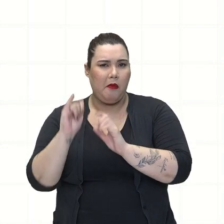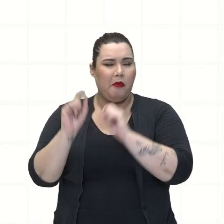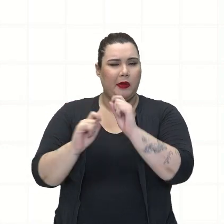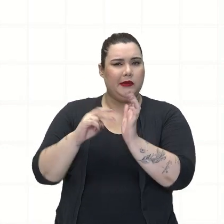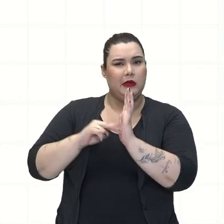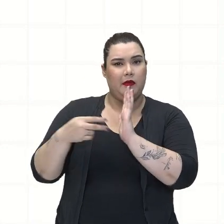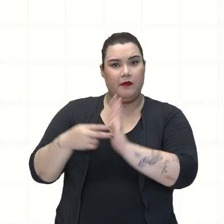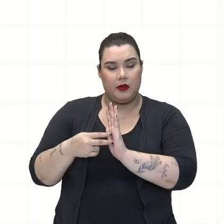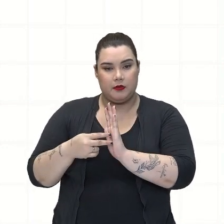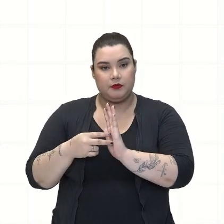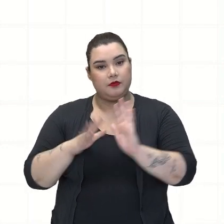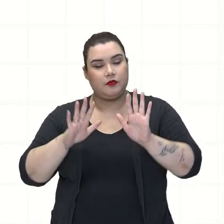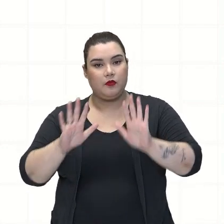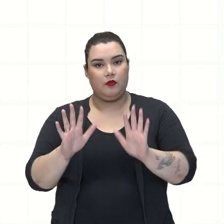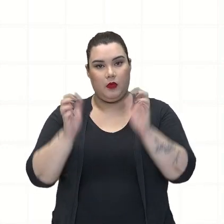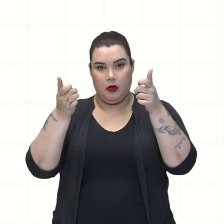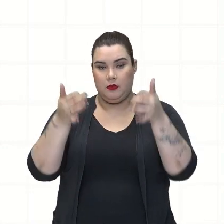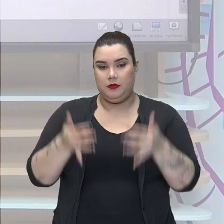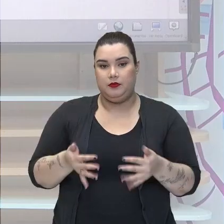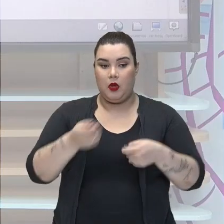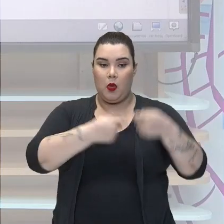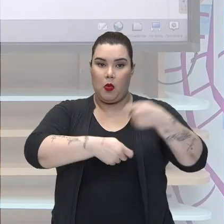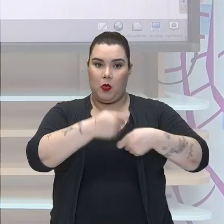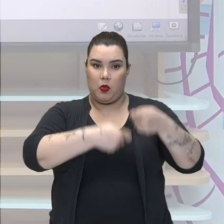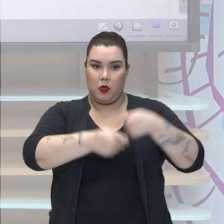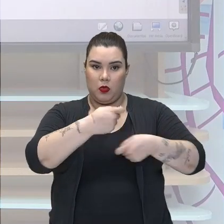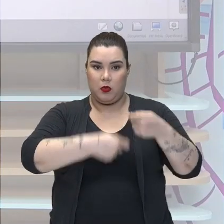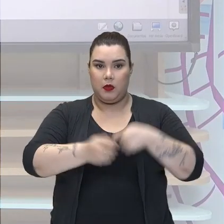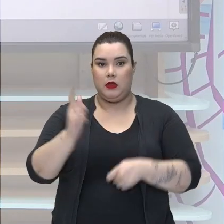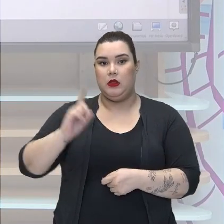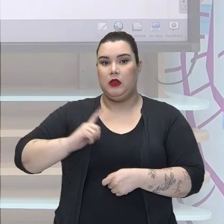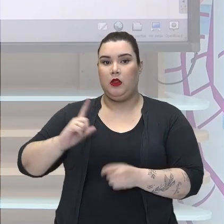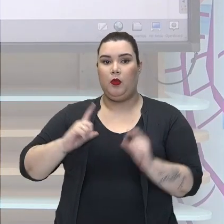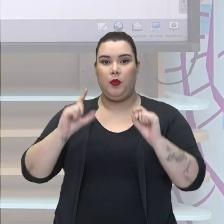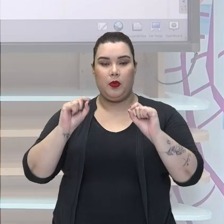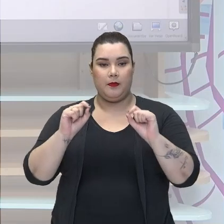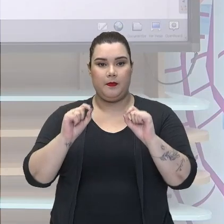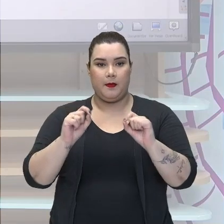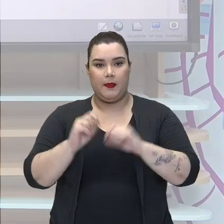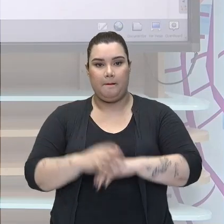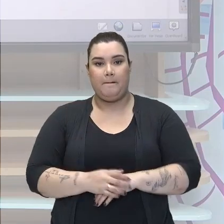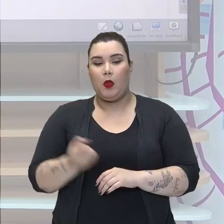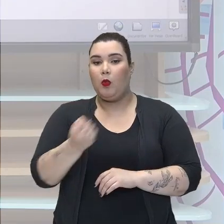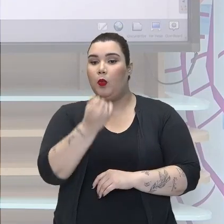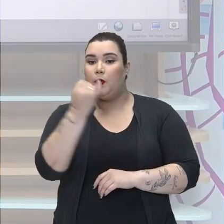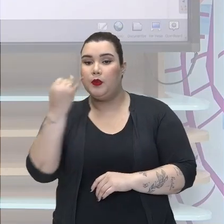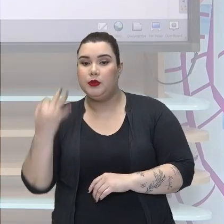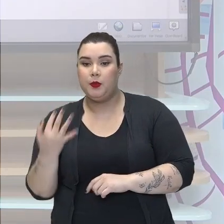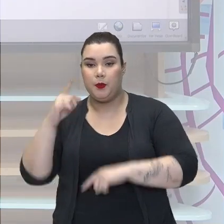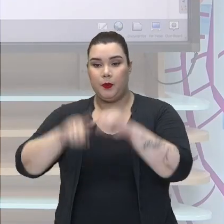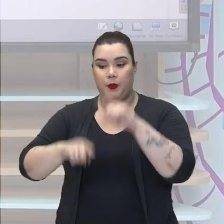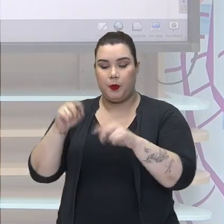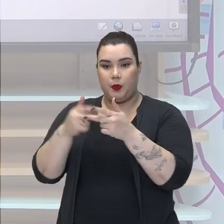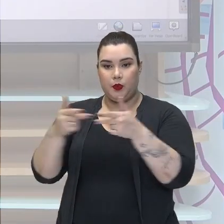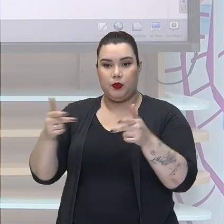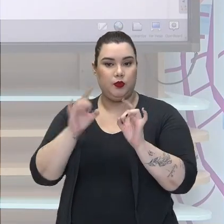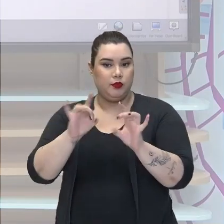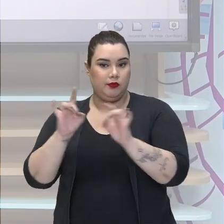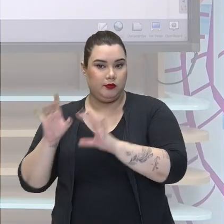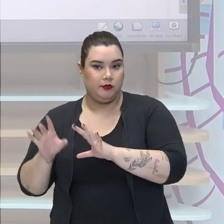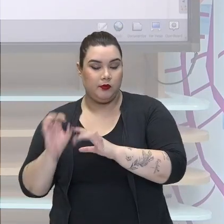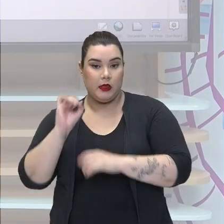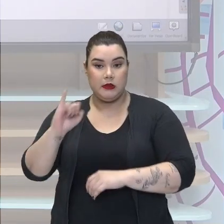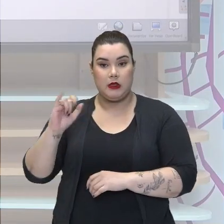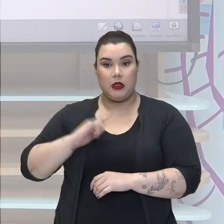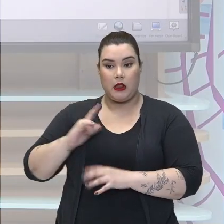professor? Basicamente, a economia ela é regulada, tá, pela quantidade de produtos que a gente tem no mercado. Se eu tenho